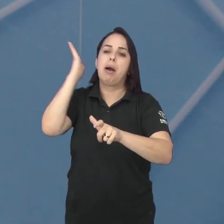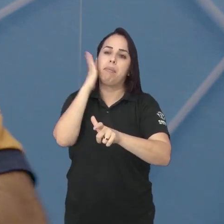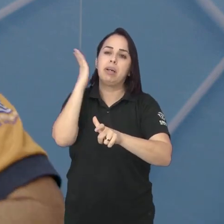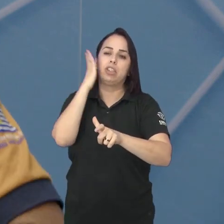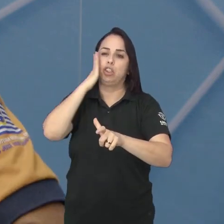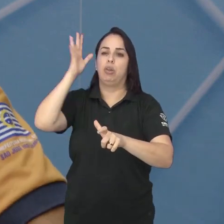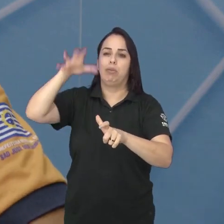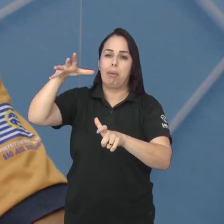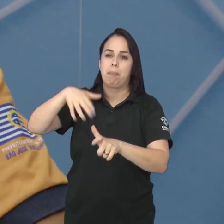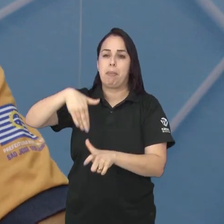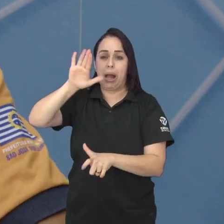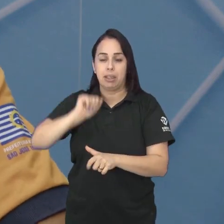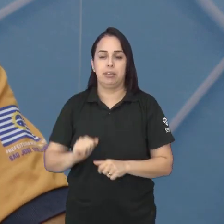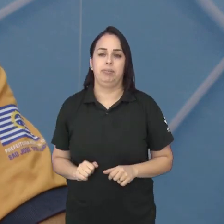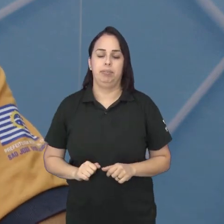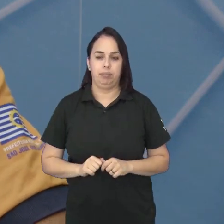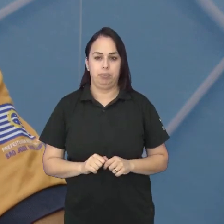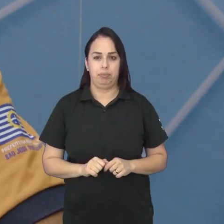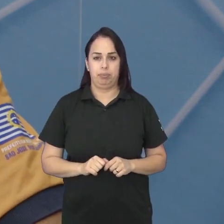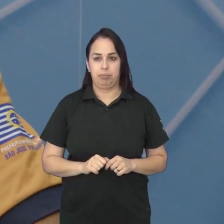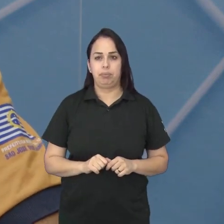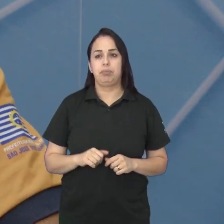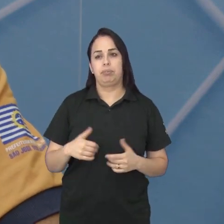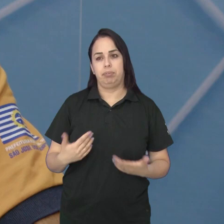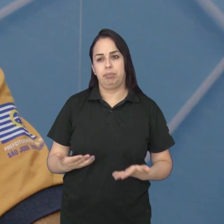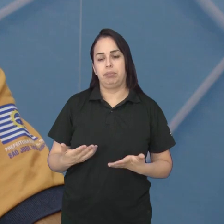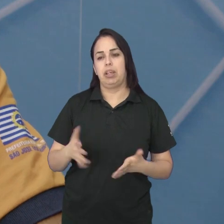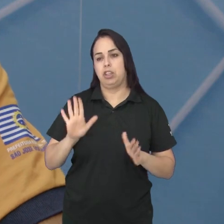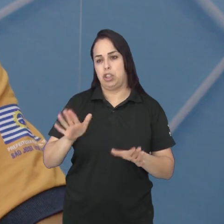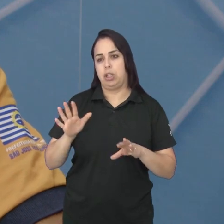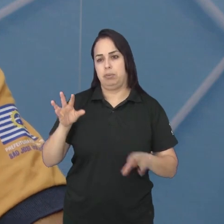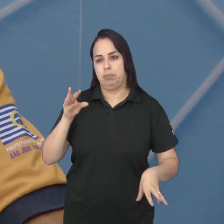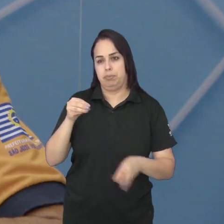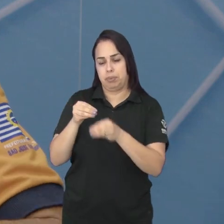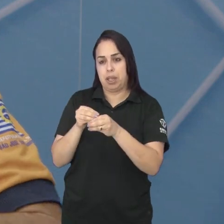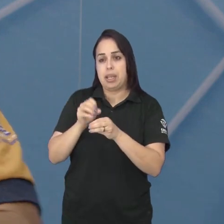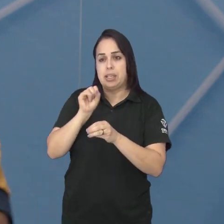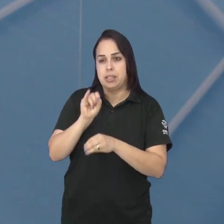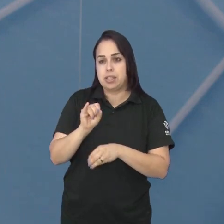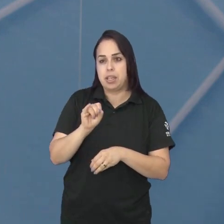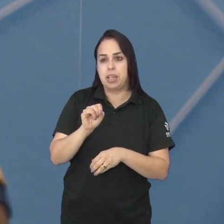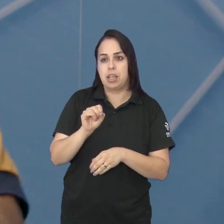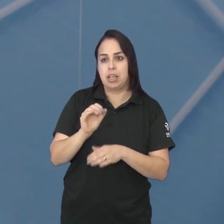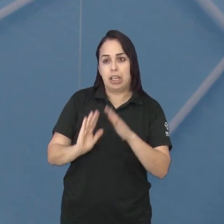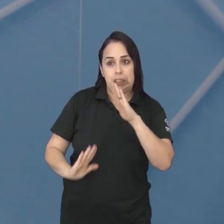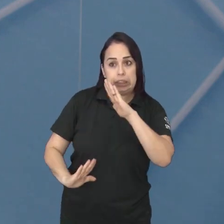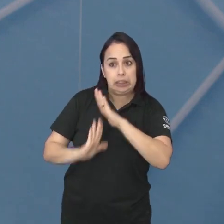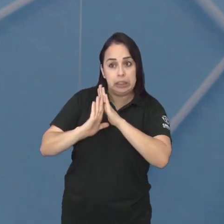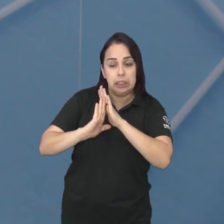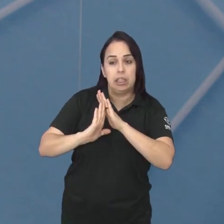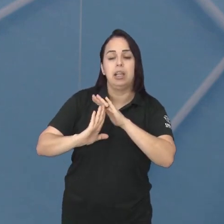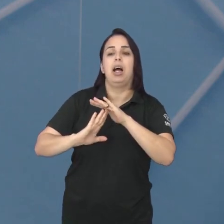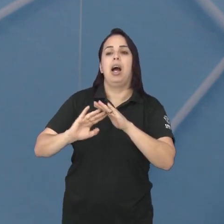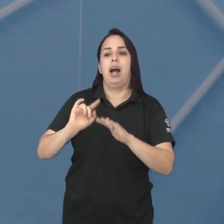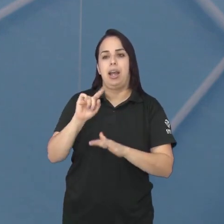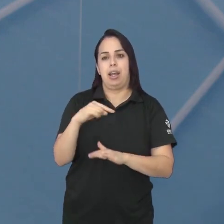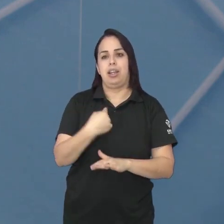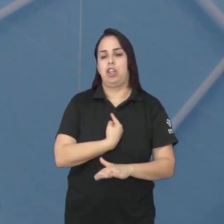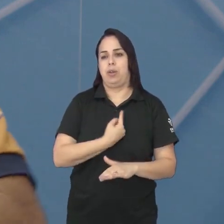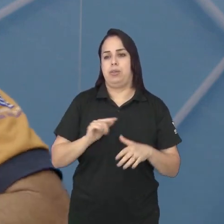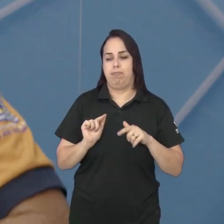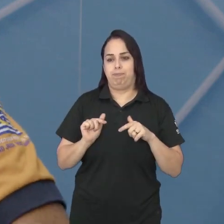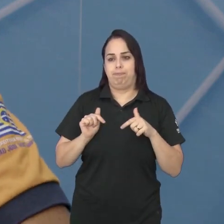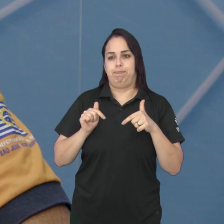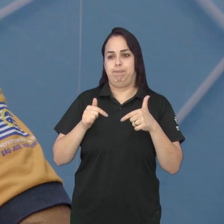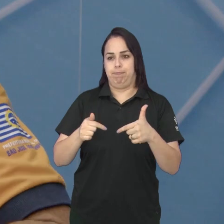local. Então, isso nos ajuda bastante. E, obviamente, como já foi colocado, né, se chegar a esse limite, então, aí